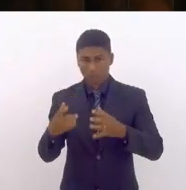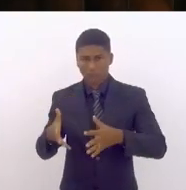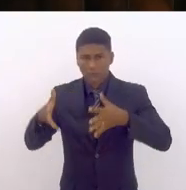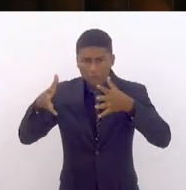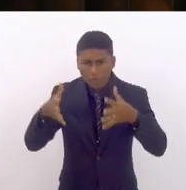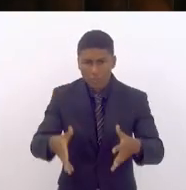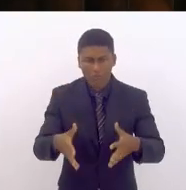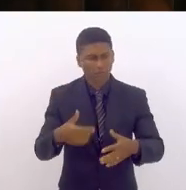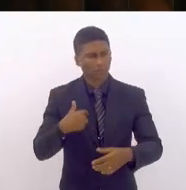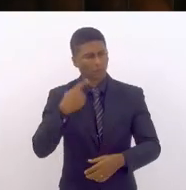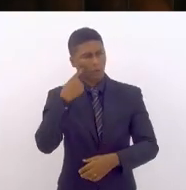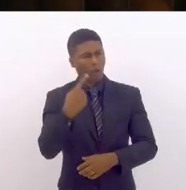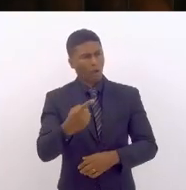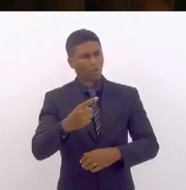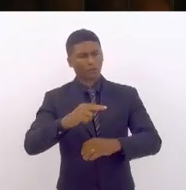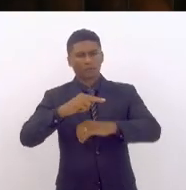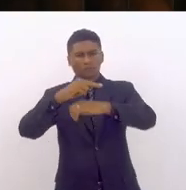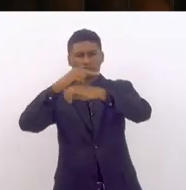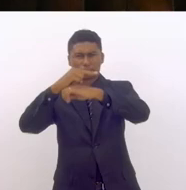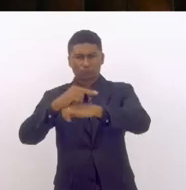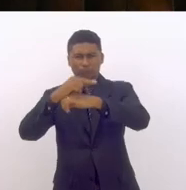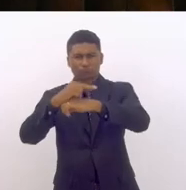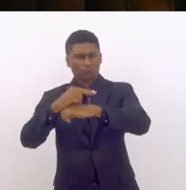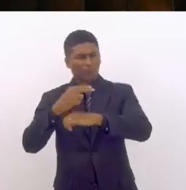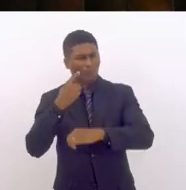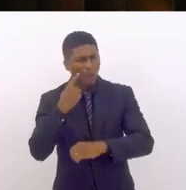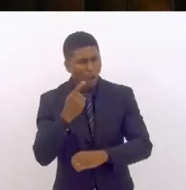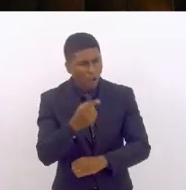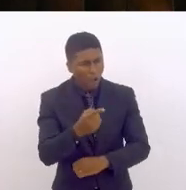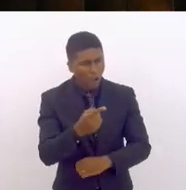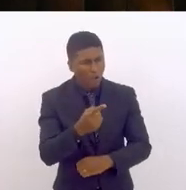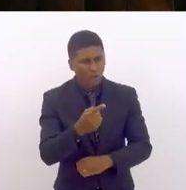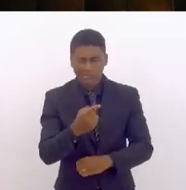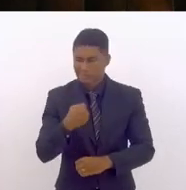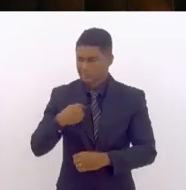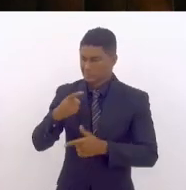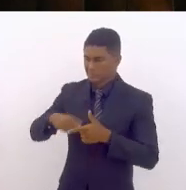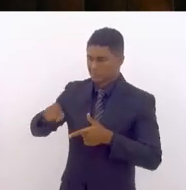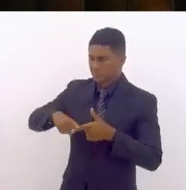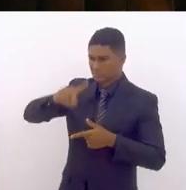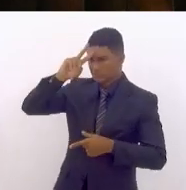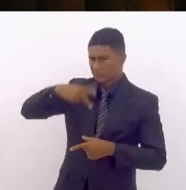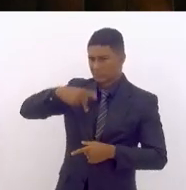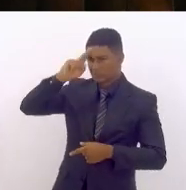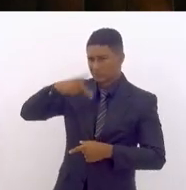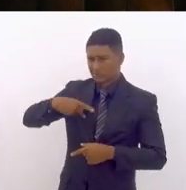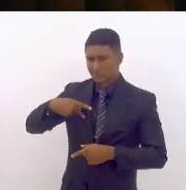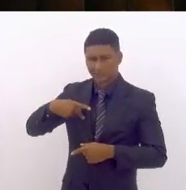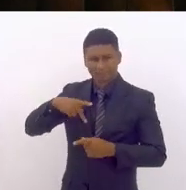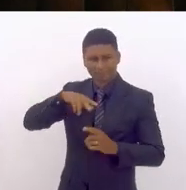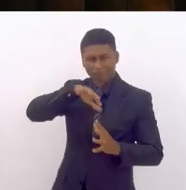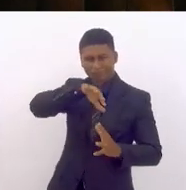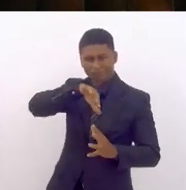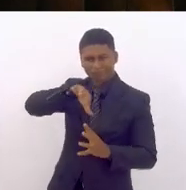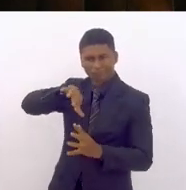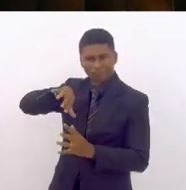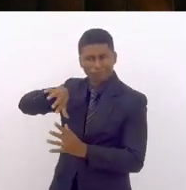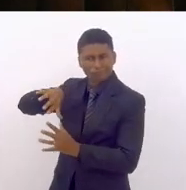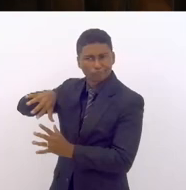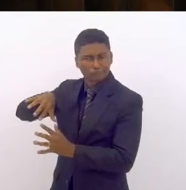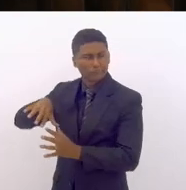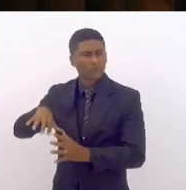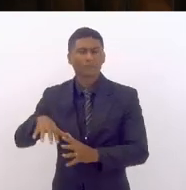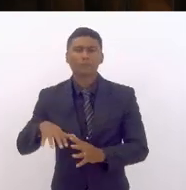de um hospital, você deixa tudo aquilo que você sofre pessoal, você coloca de